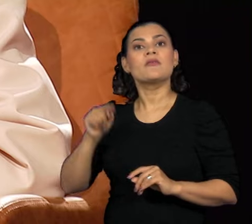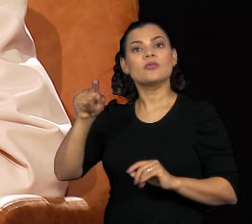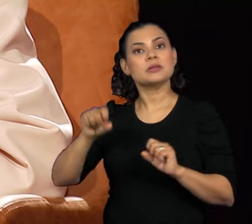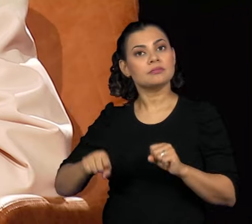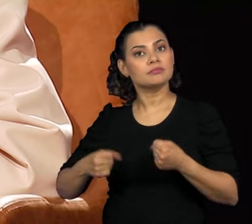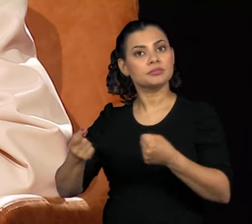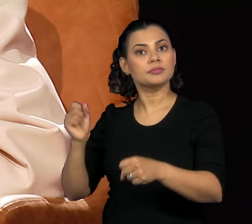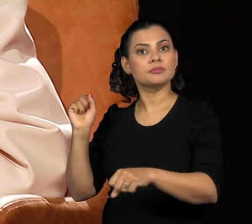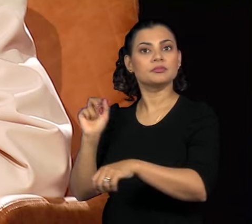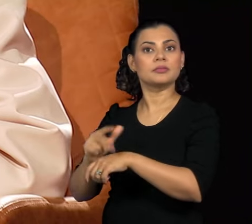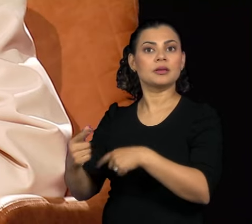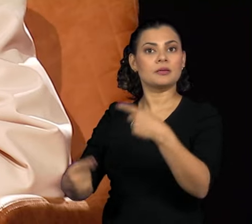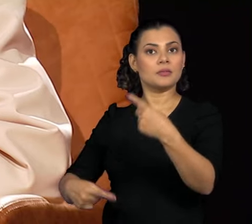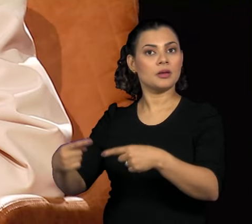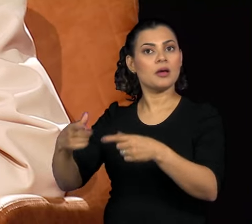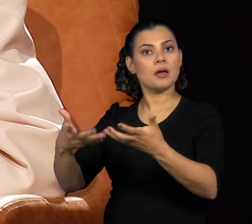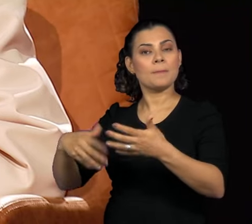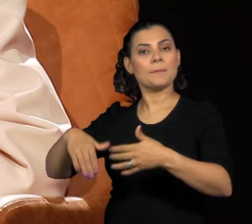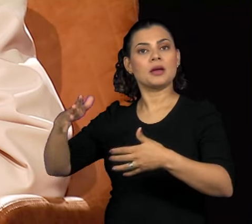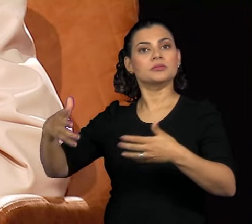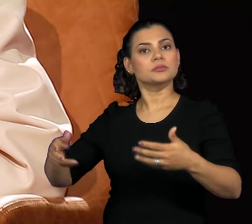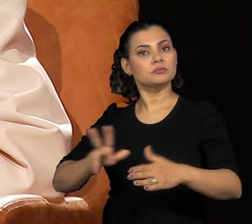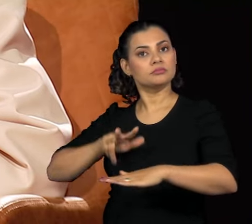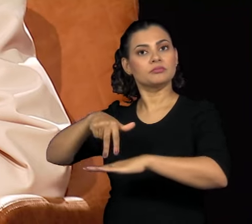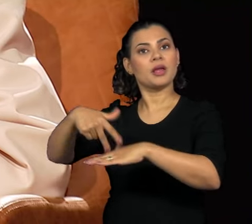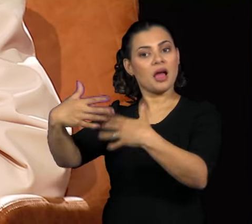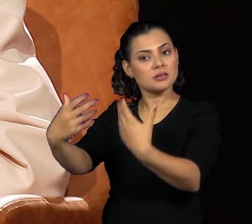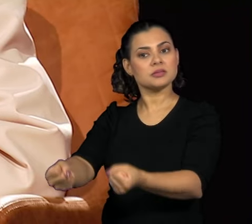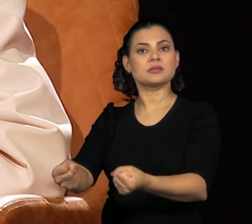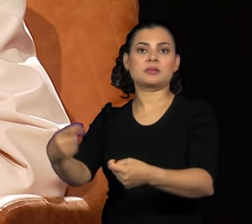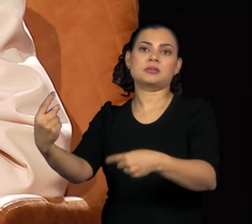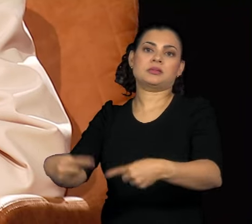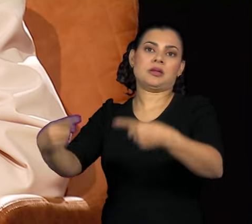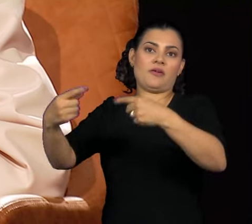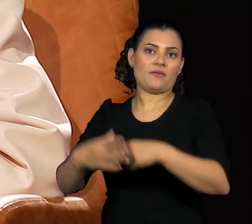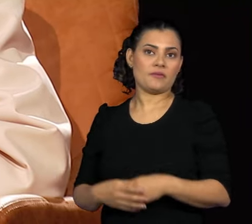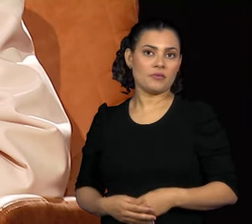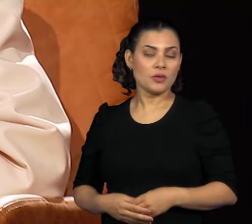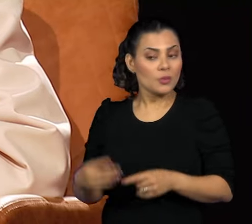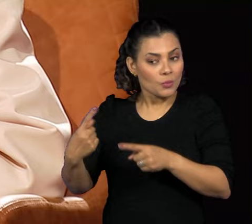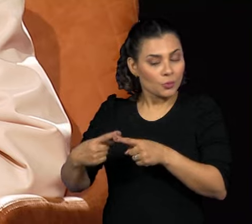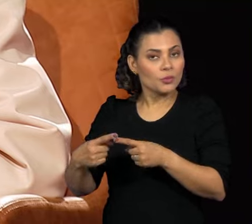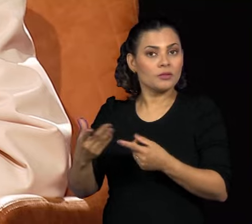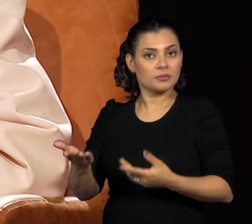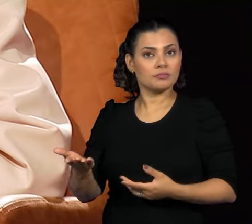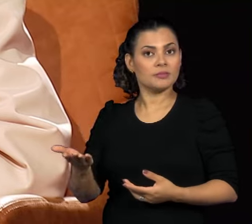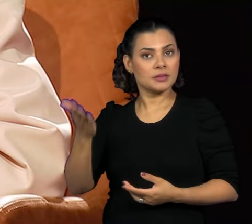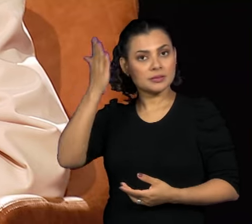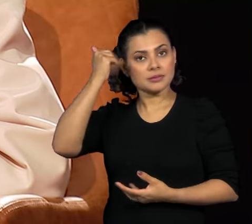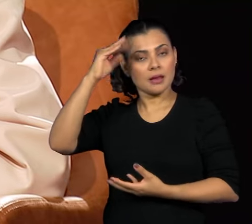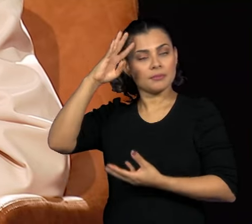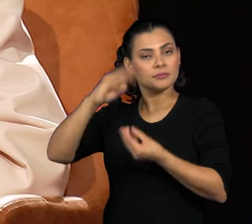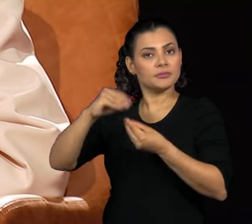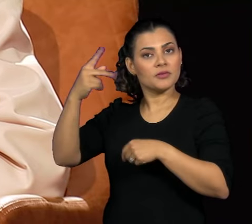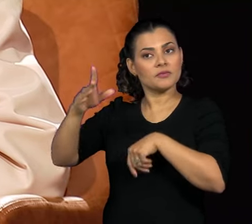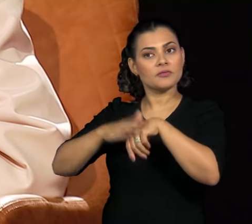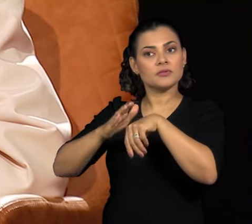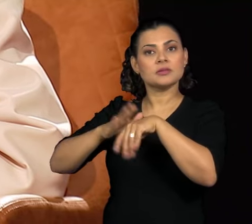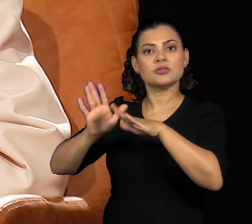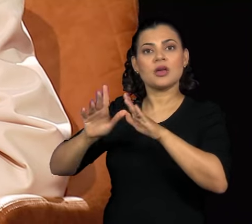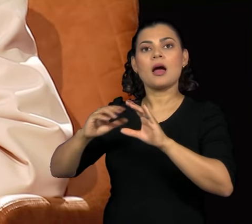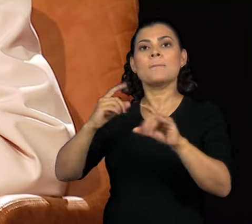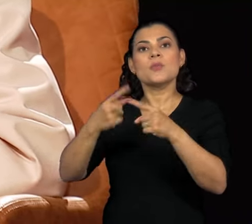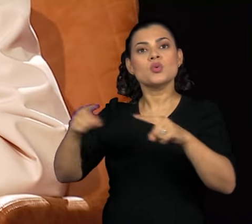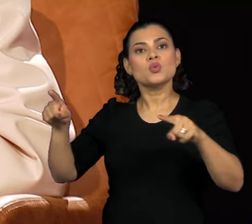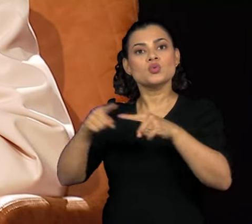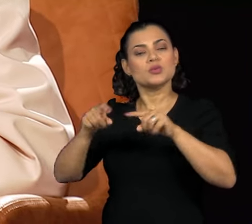Senhor de Guarda está dando para você. Aceite o desafio, porque ele entende que você já fez muita coisa da música e tal,